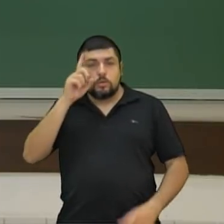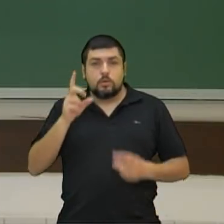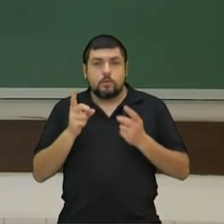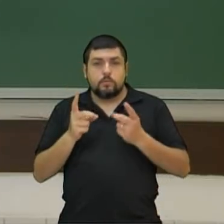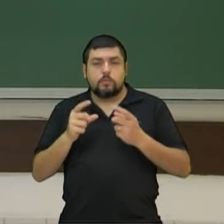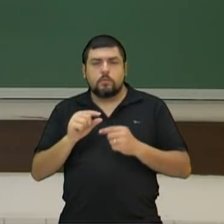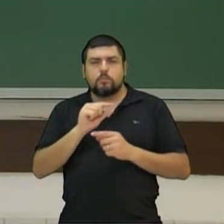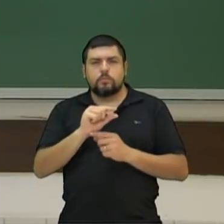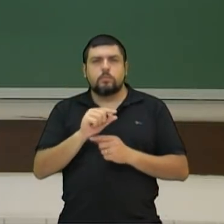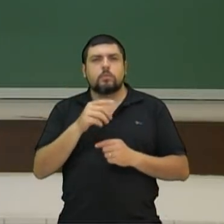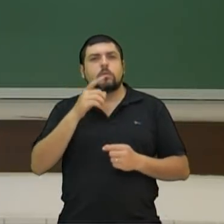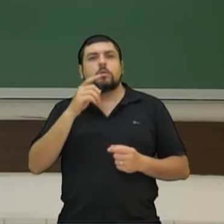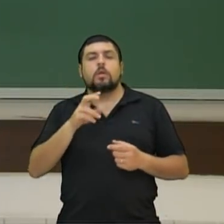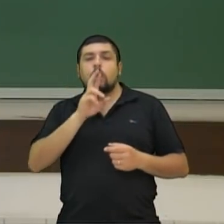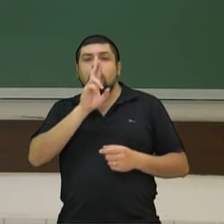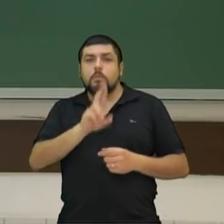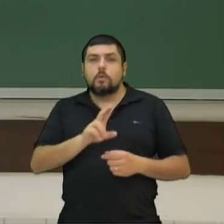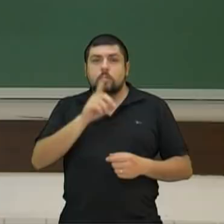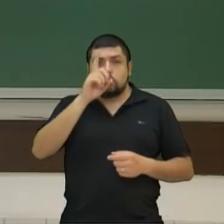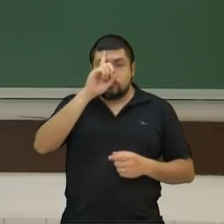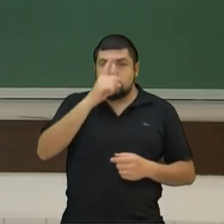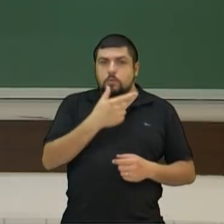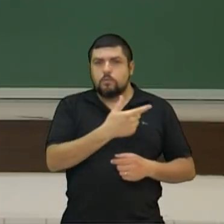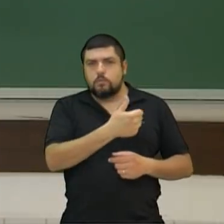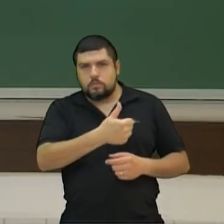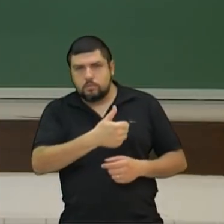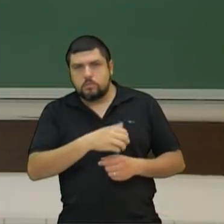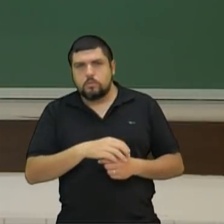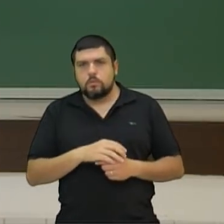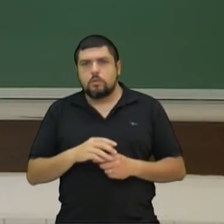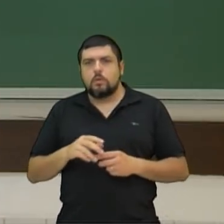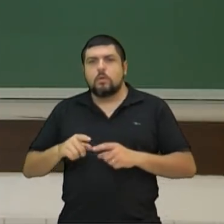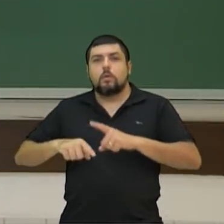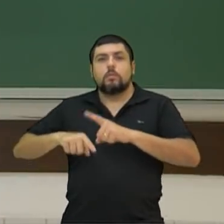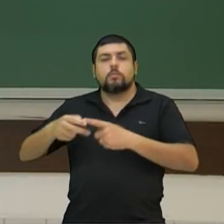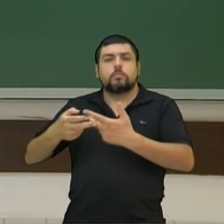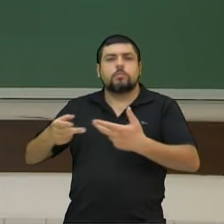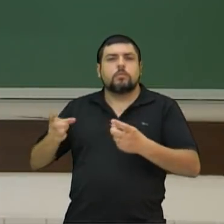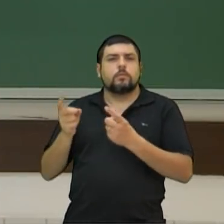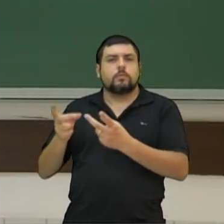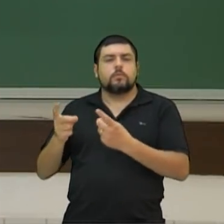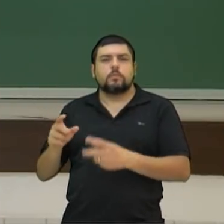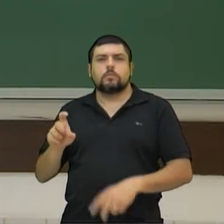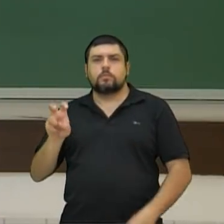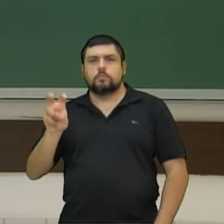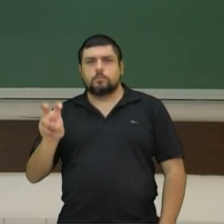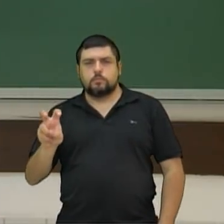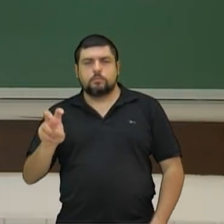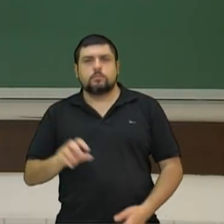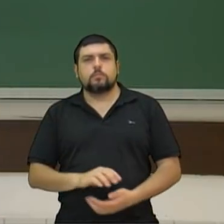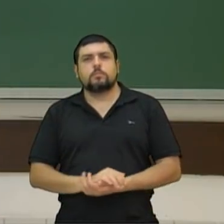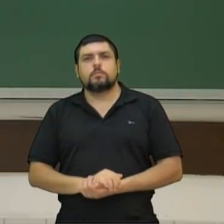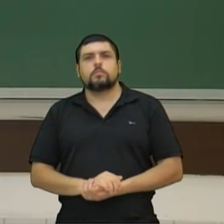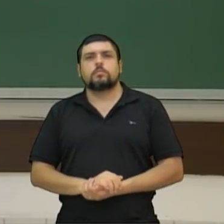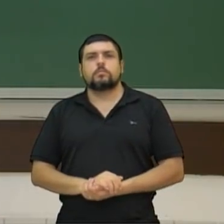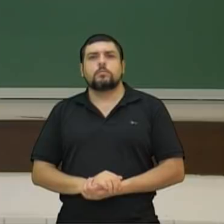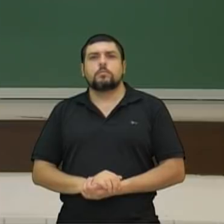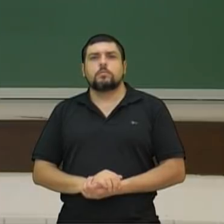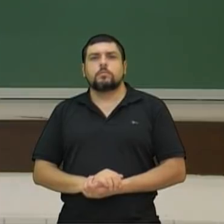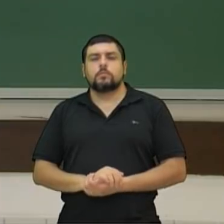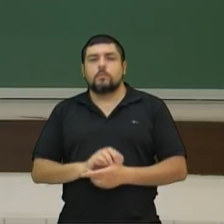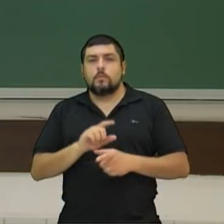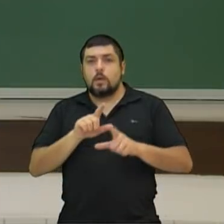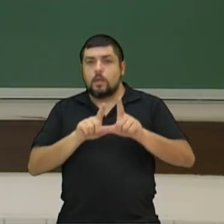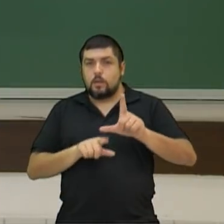menos no dia 21 do mês e essa quantidade foi de 5 produtos, ok? Muito bem. Na letra